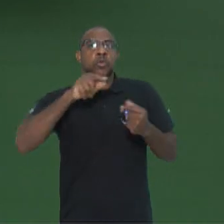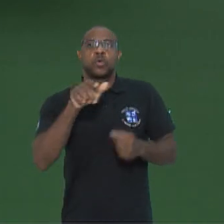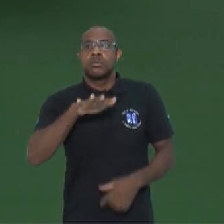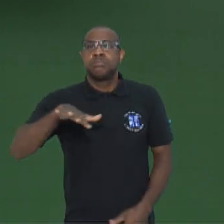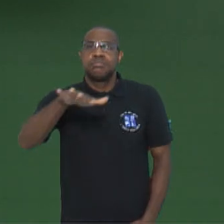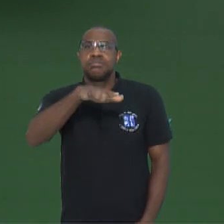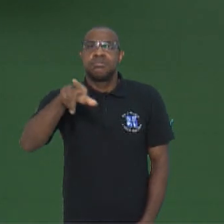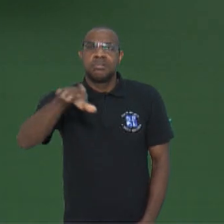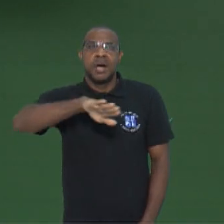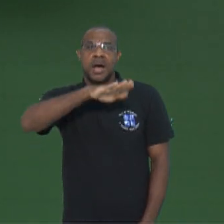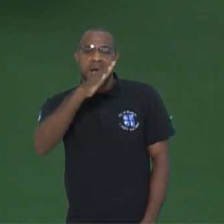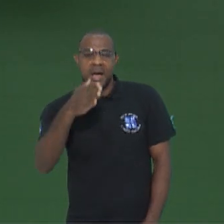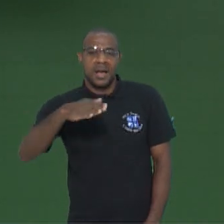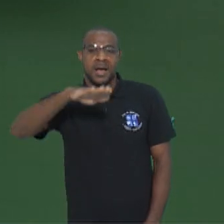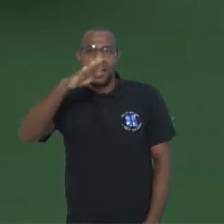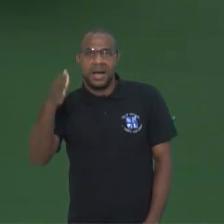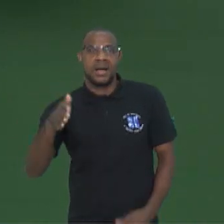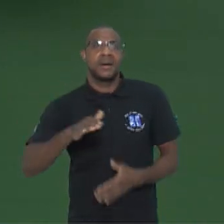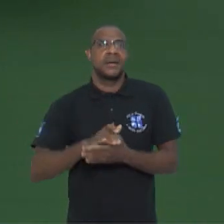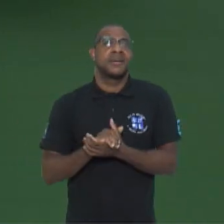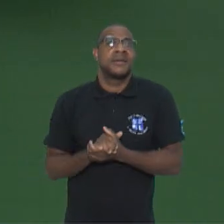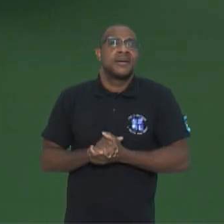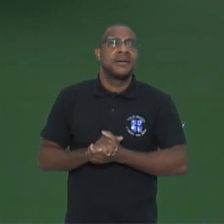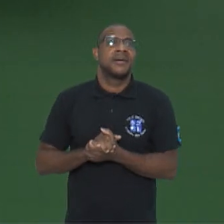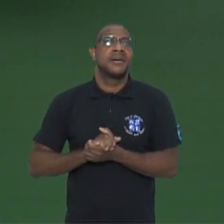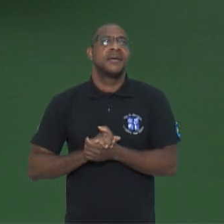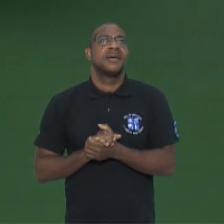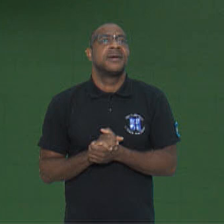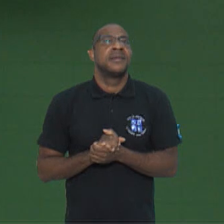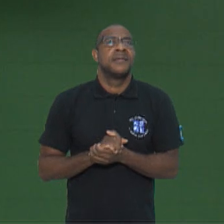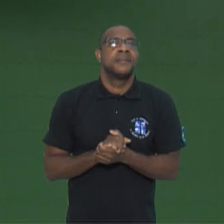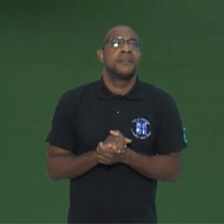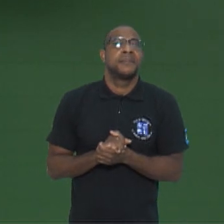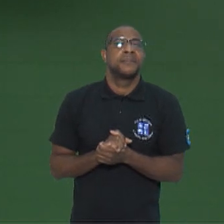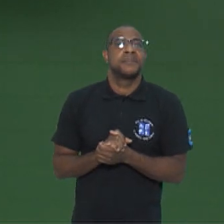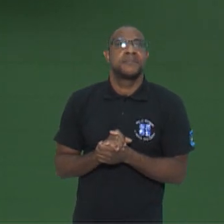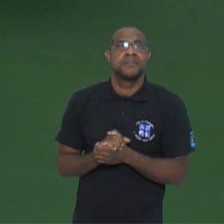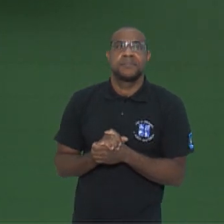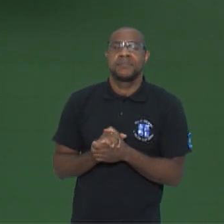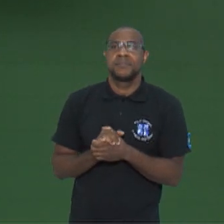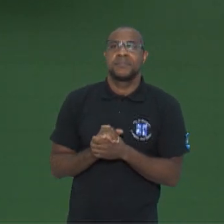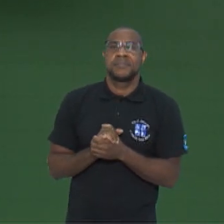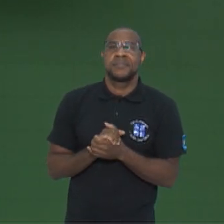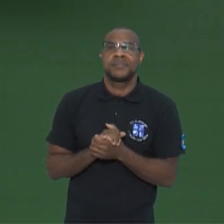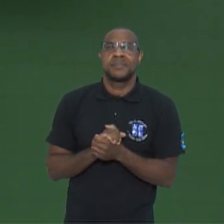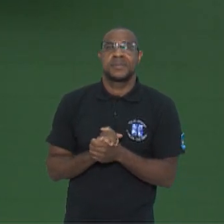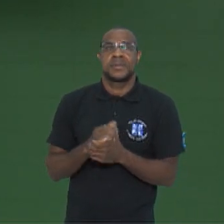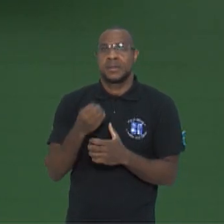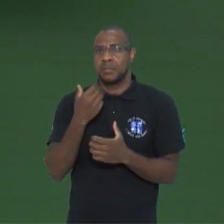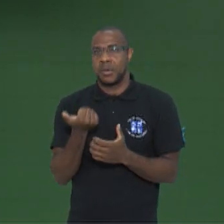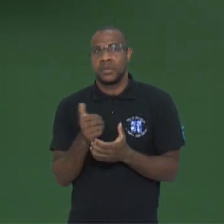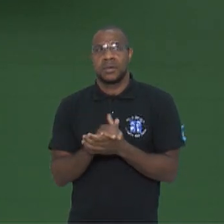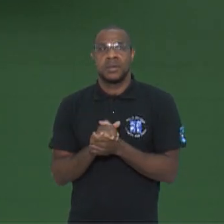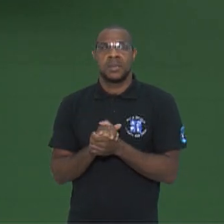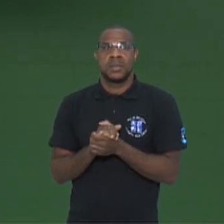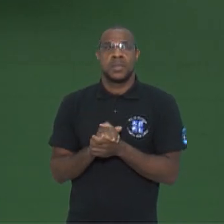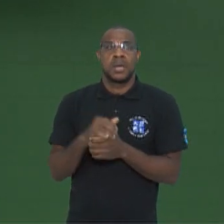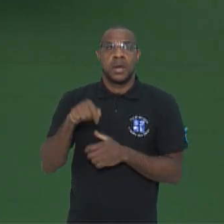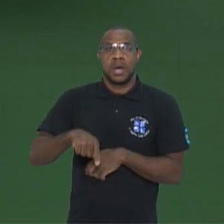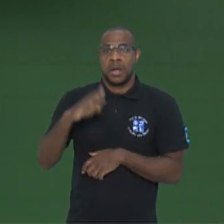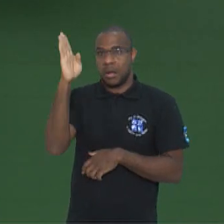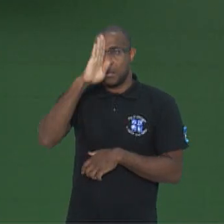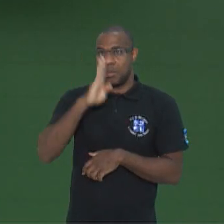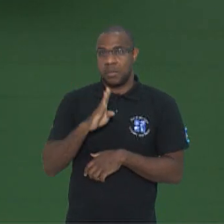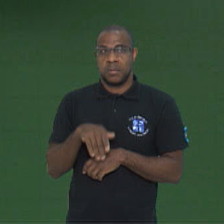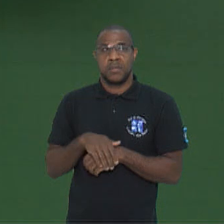catalogar e chegar a esse número de 104 montanhas acima de 6.000 metros. Bom, vamos falar agora das montanhas do Brasil. No Brasil